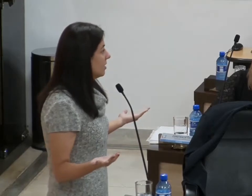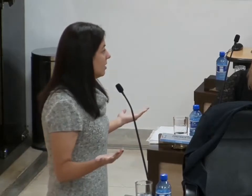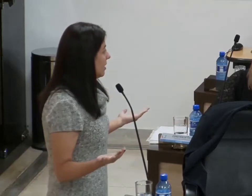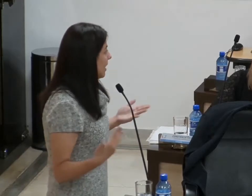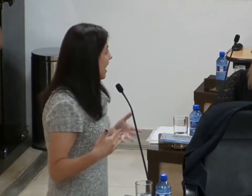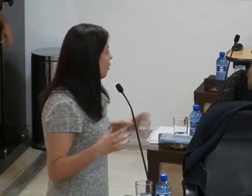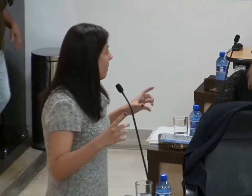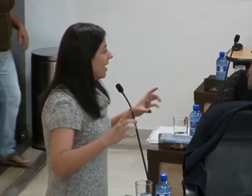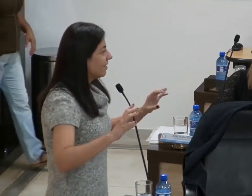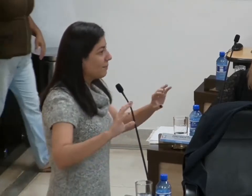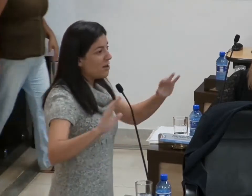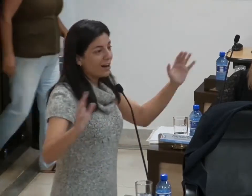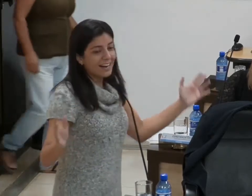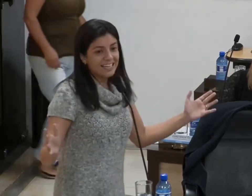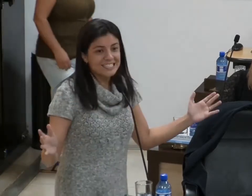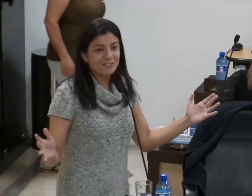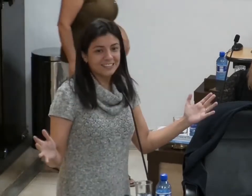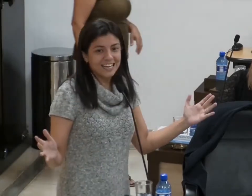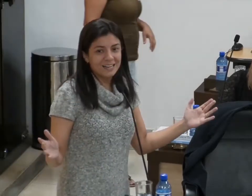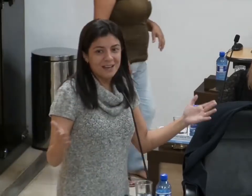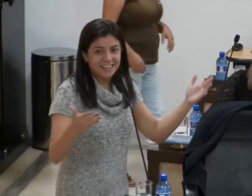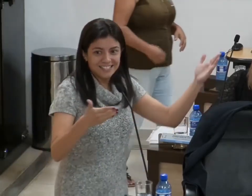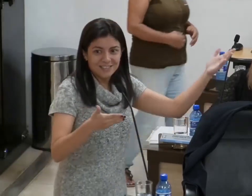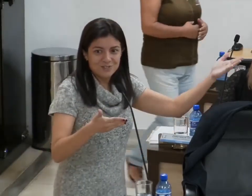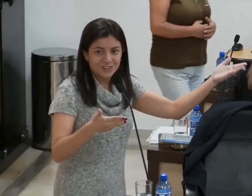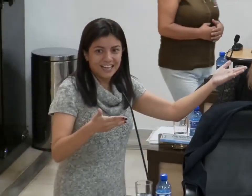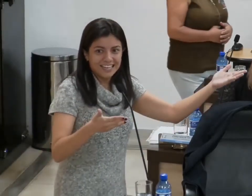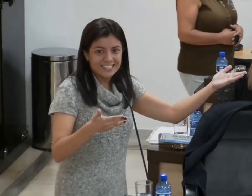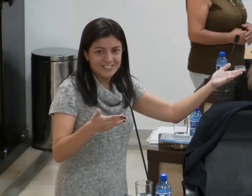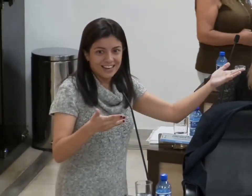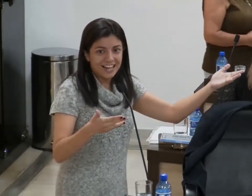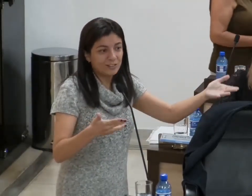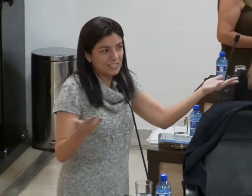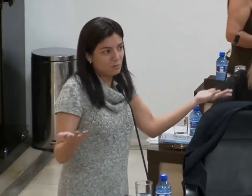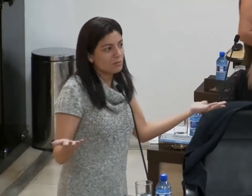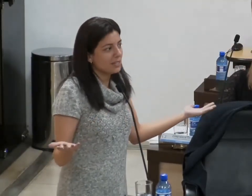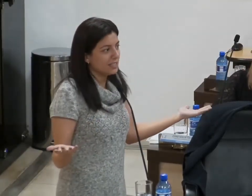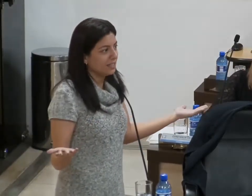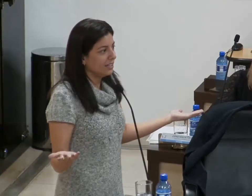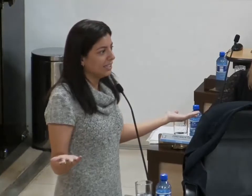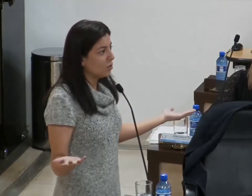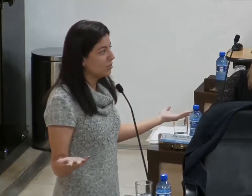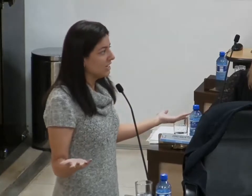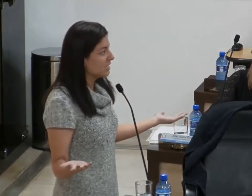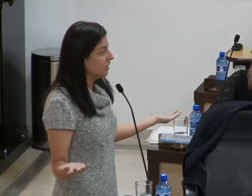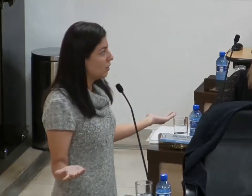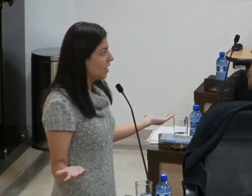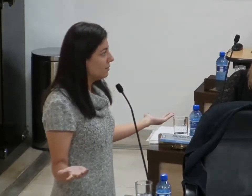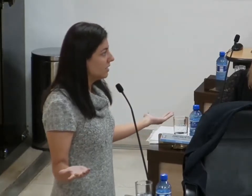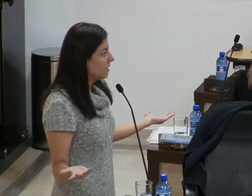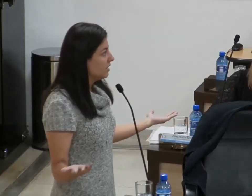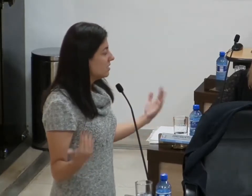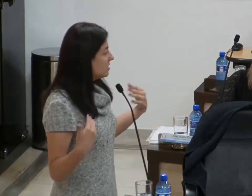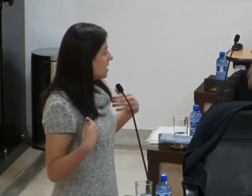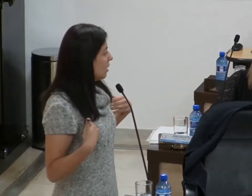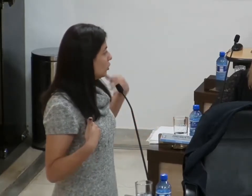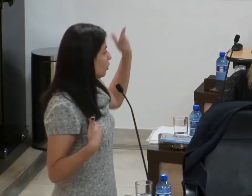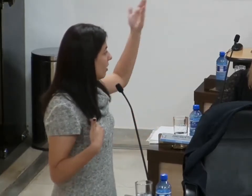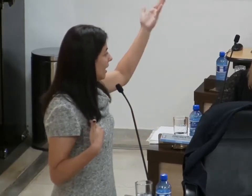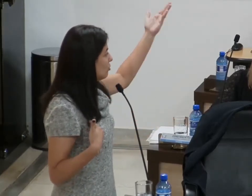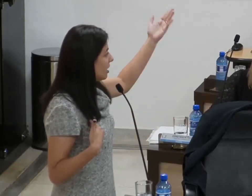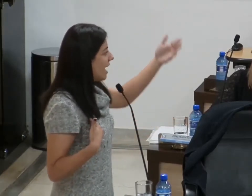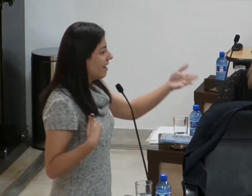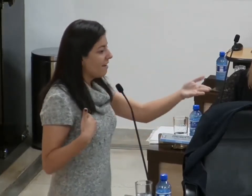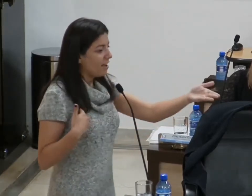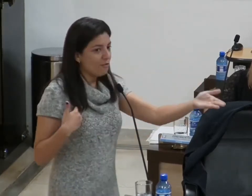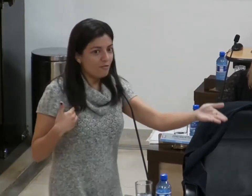vereadores, e lá com a maior redação que tem em Limeira, que são os jornalistas de lá, nós temos uma Secretaria da Comunicação enorme. Se eu estou